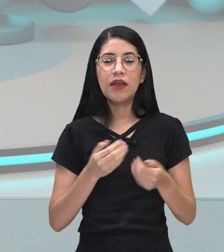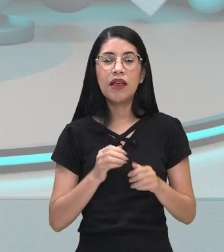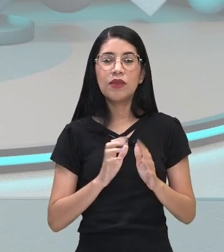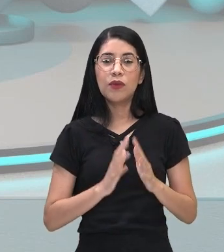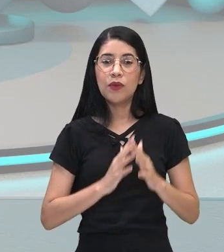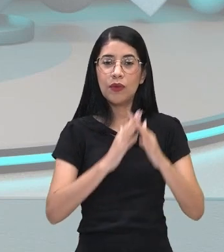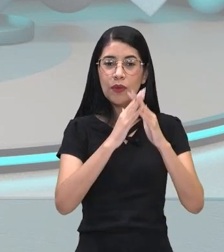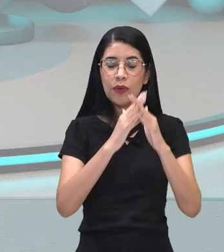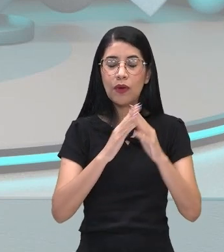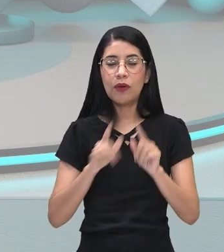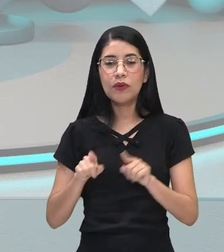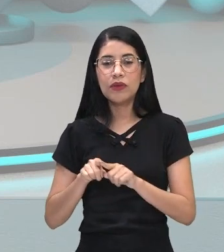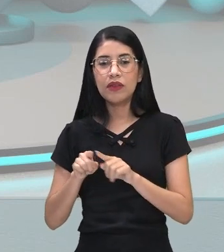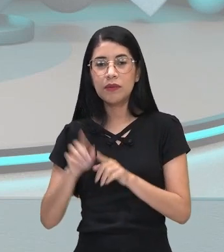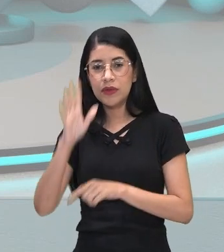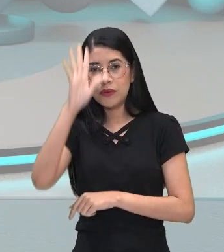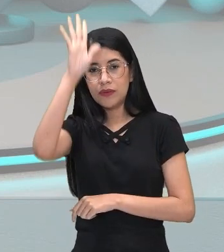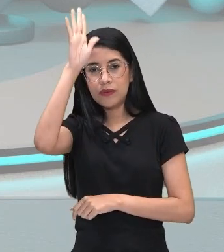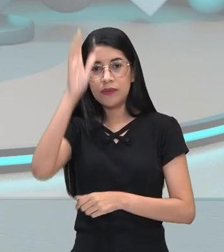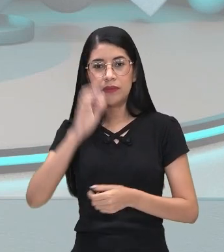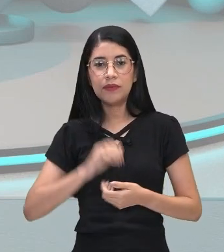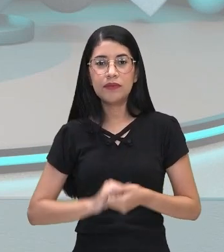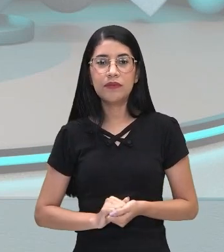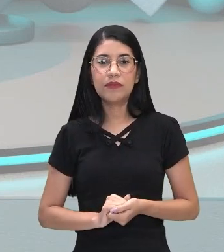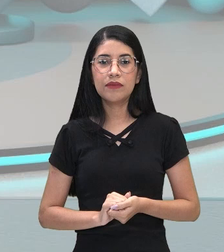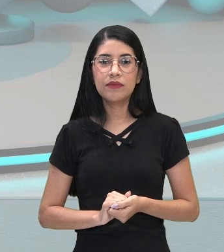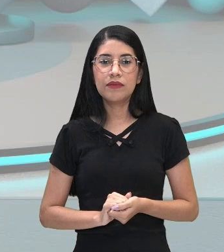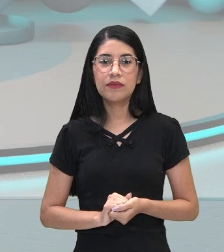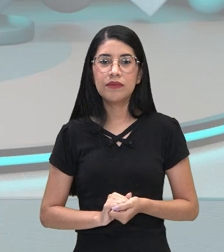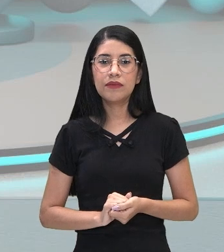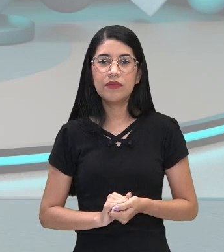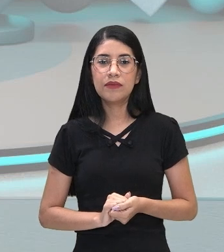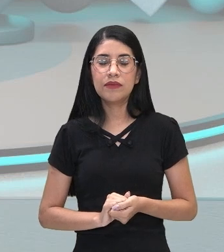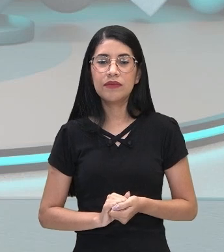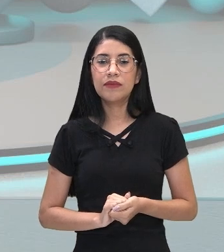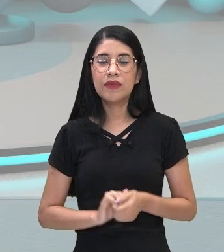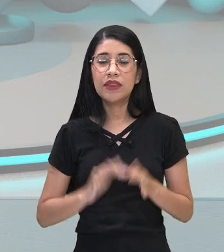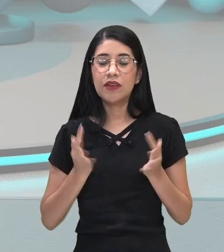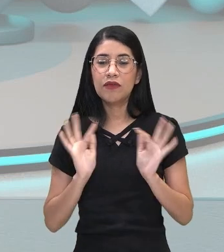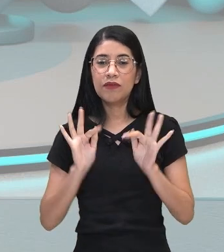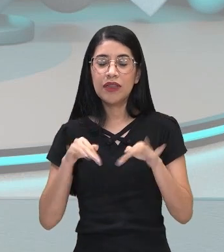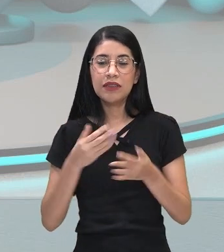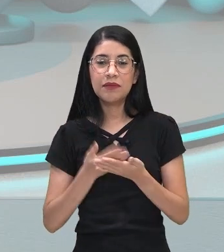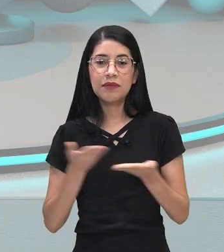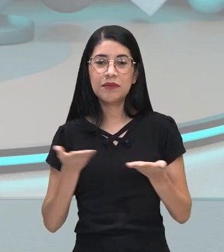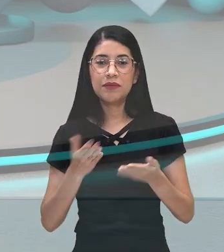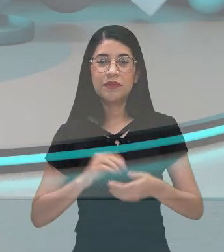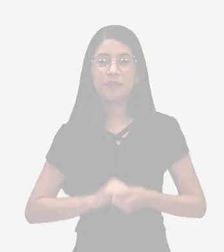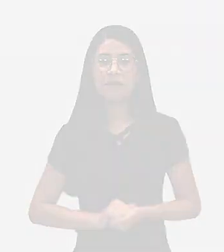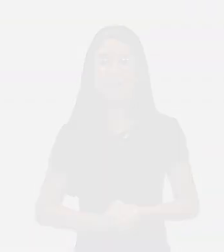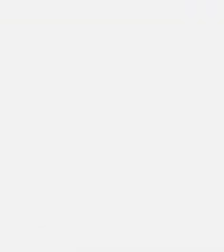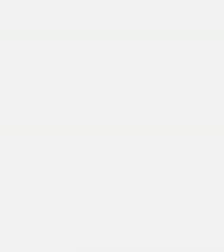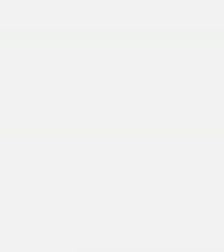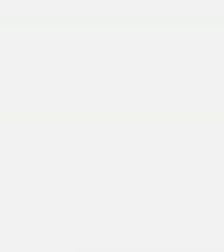gótico e o estilo românico. Então, assim finalizamos essa aula.